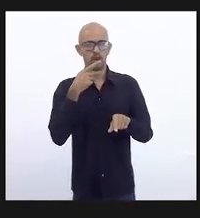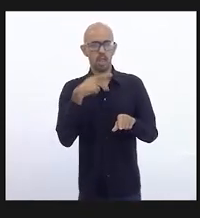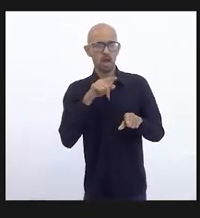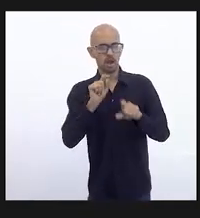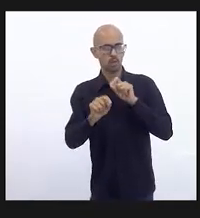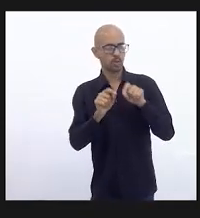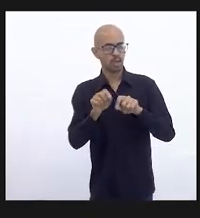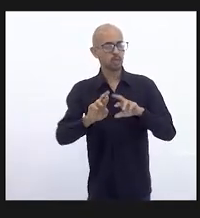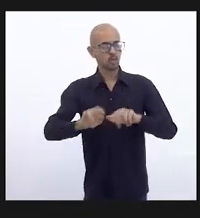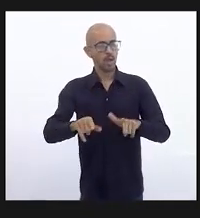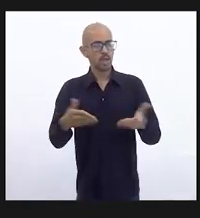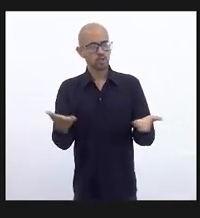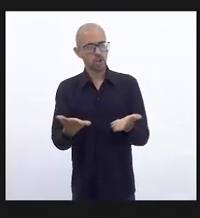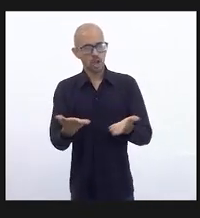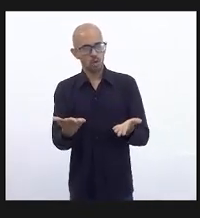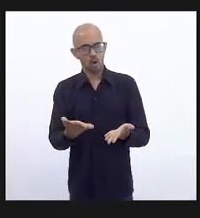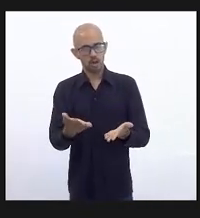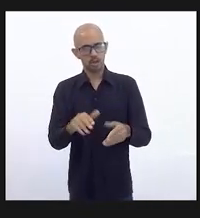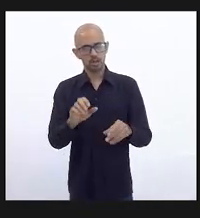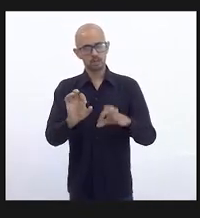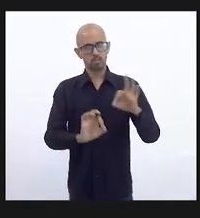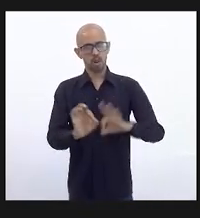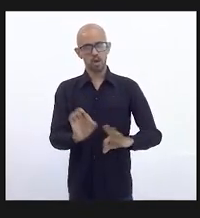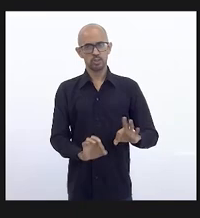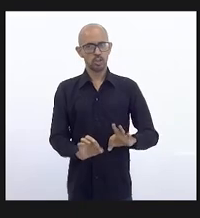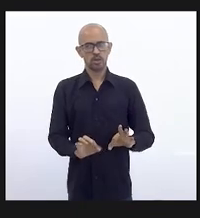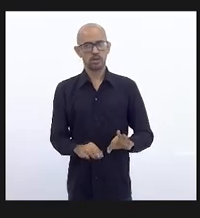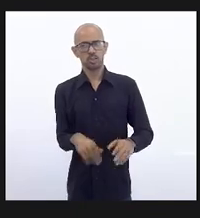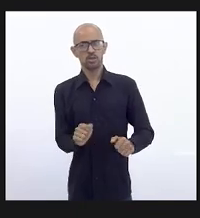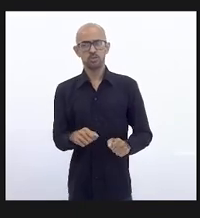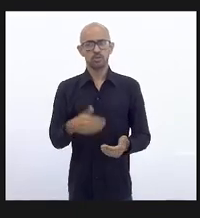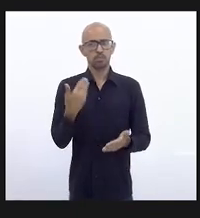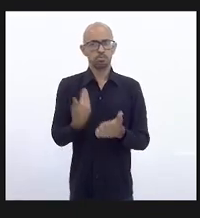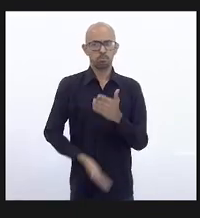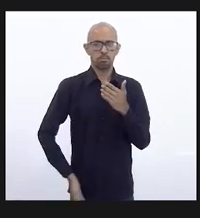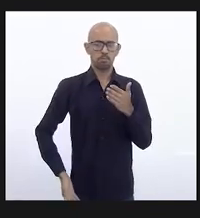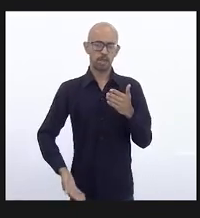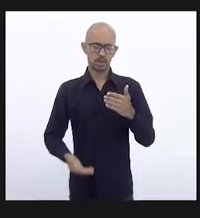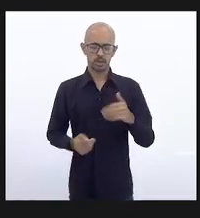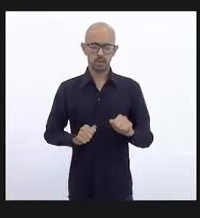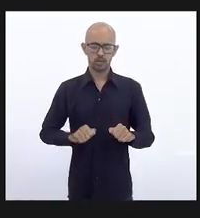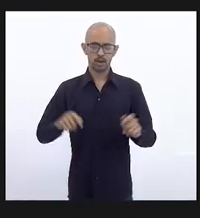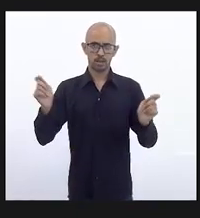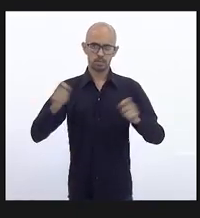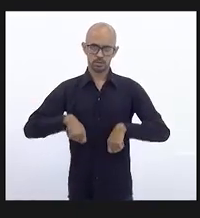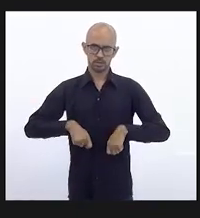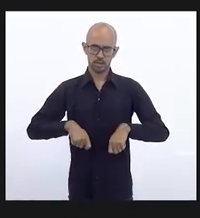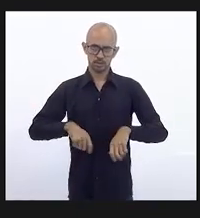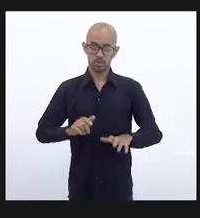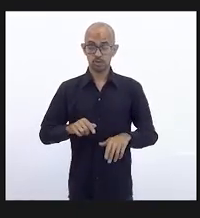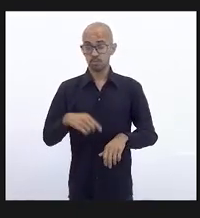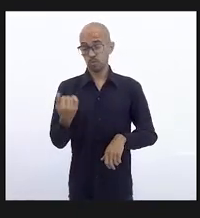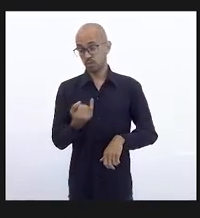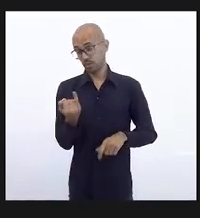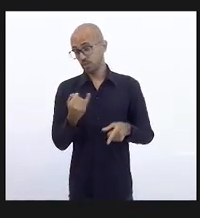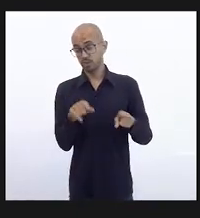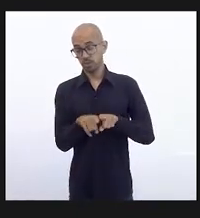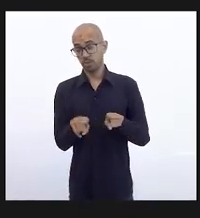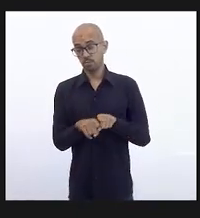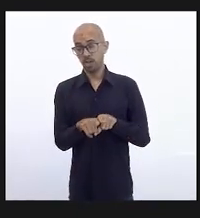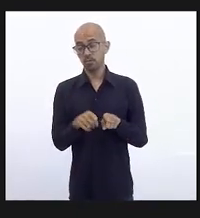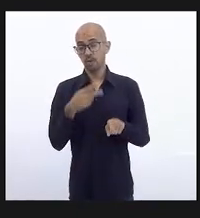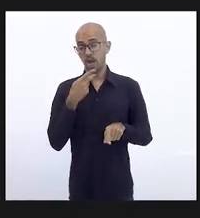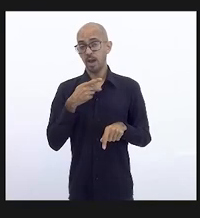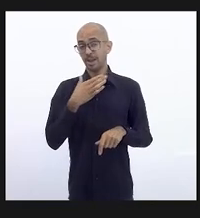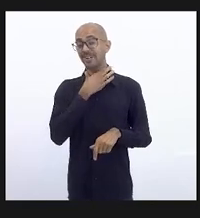de agora que esse projeto está perdendo fôlego. É importante que se diga que a crise